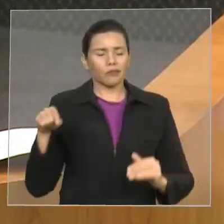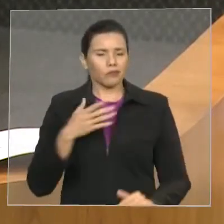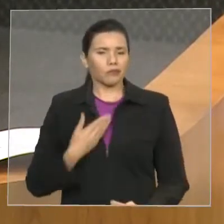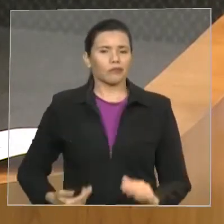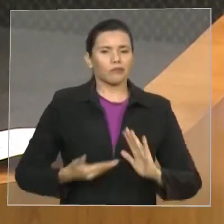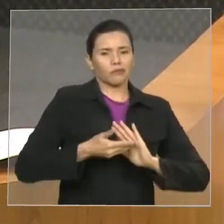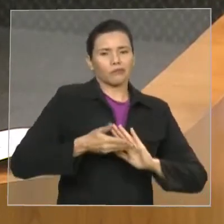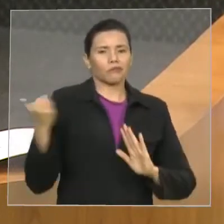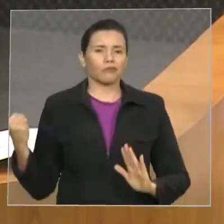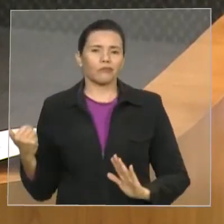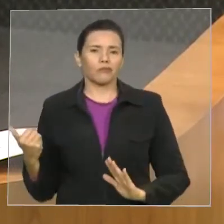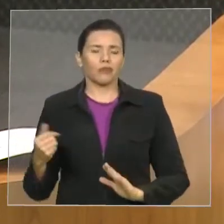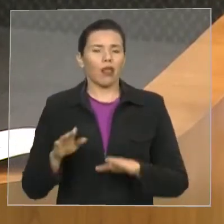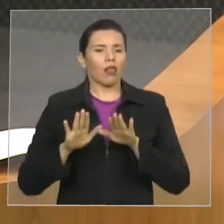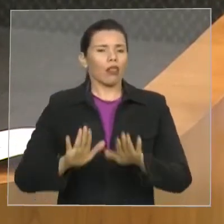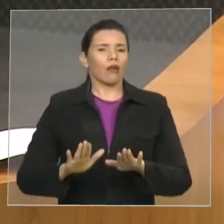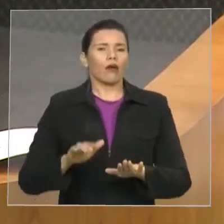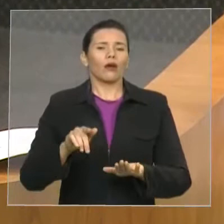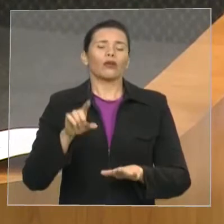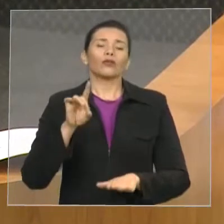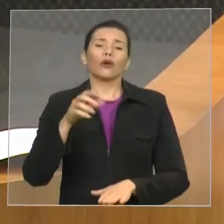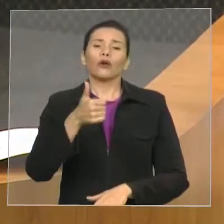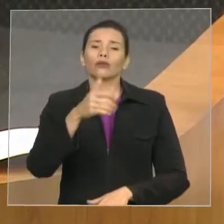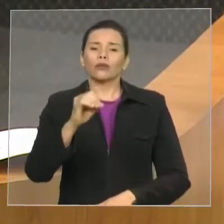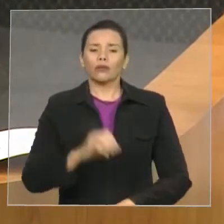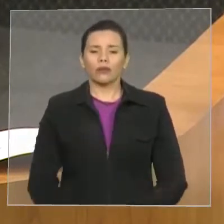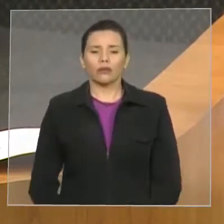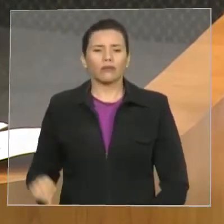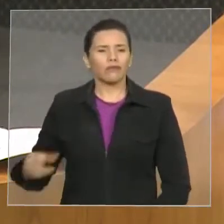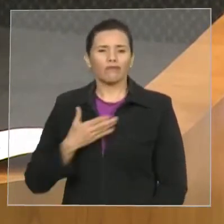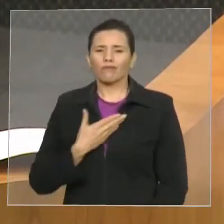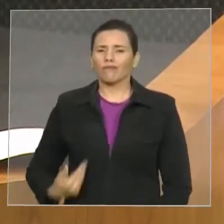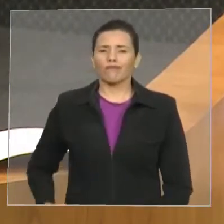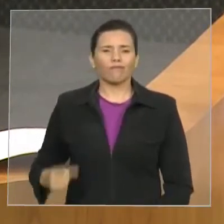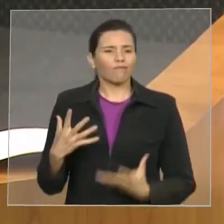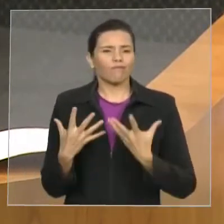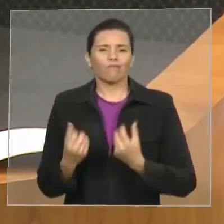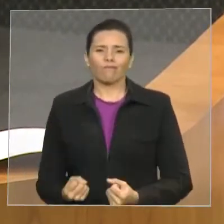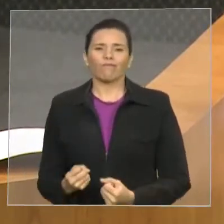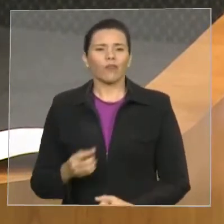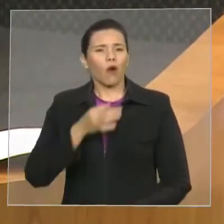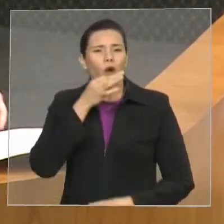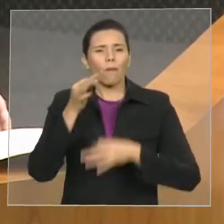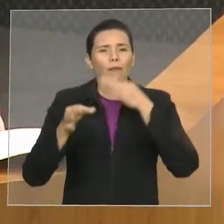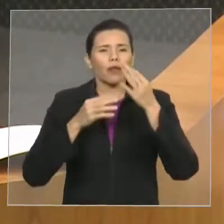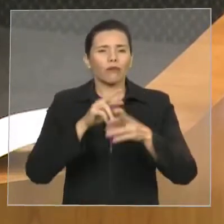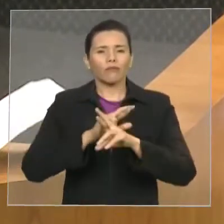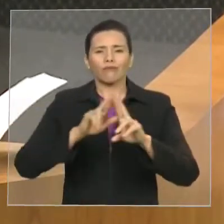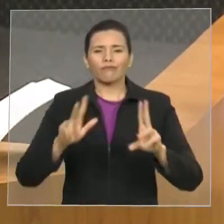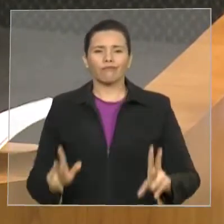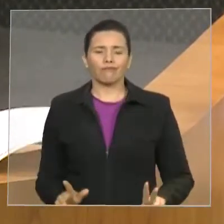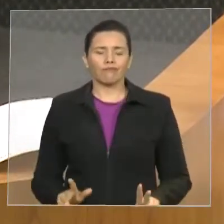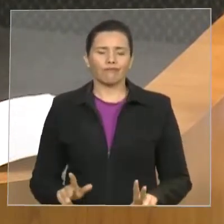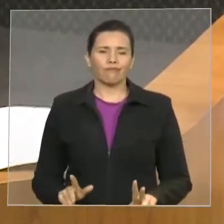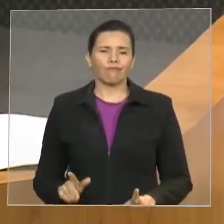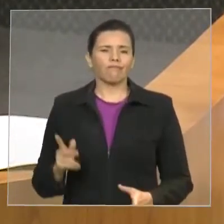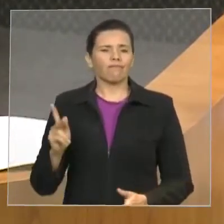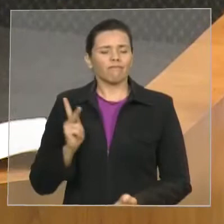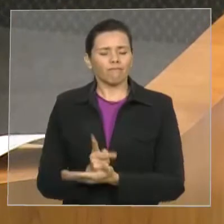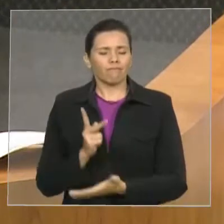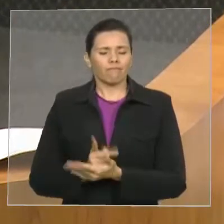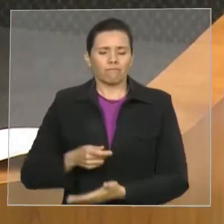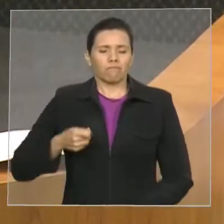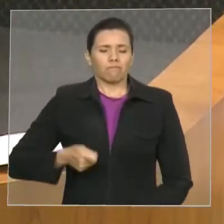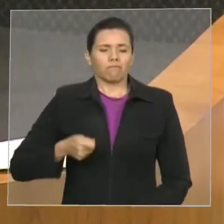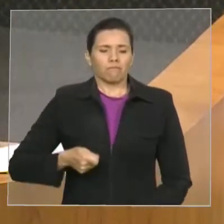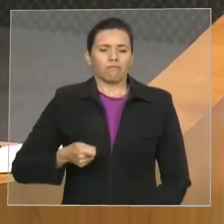aconselhá-lo naquilo que pode estar certo, mas também naquilo que está errado, para que seja corrigido. E agora, senhoras e senhores, por